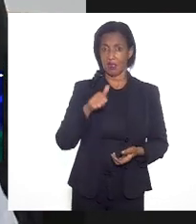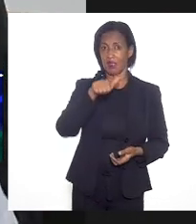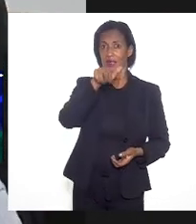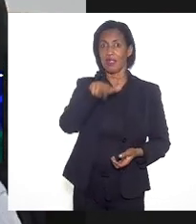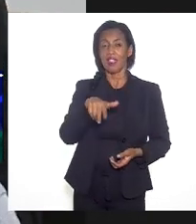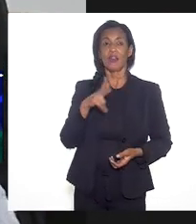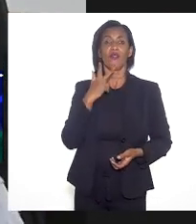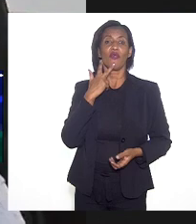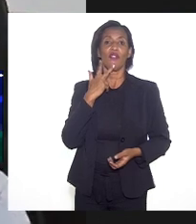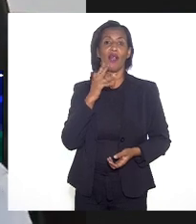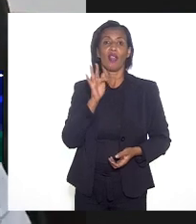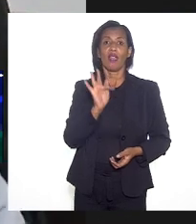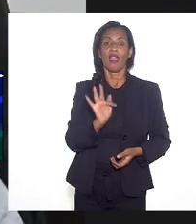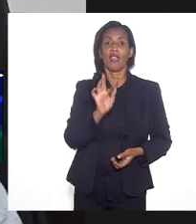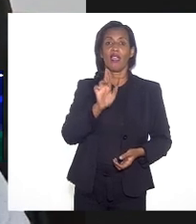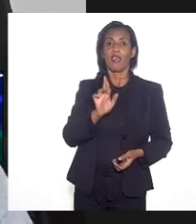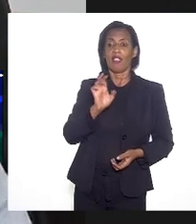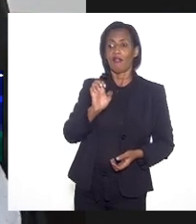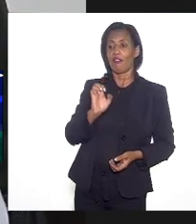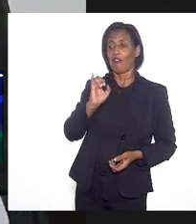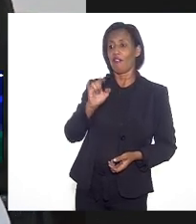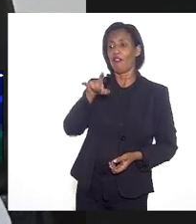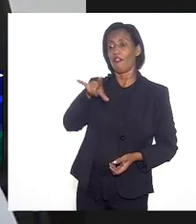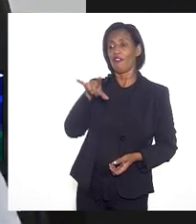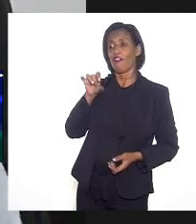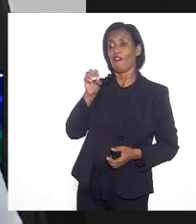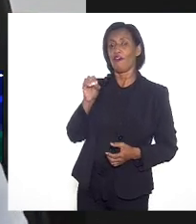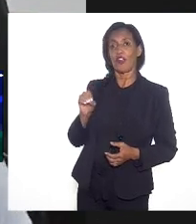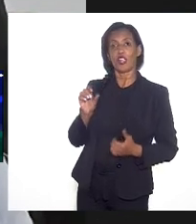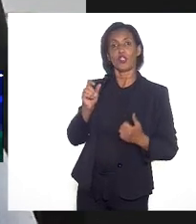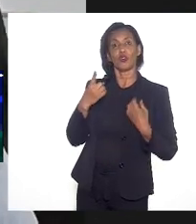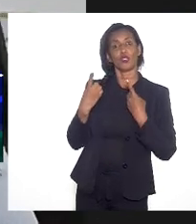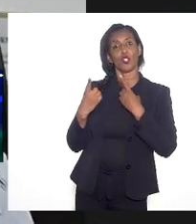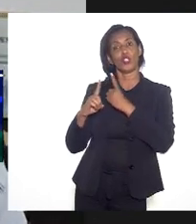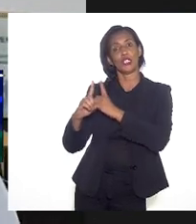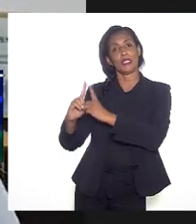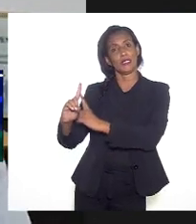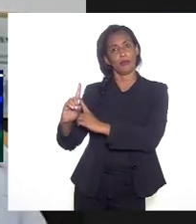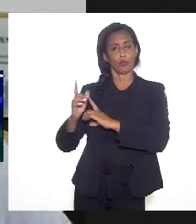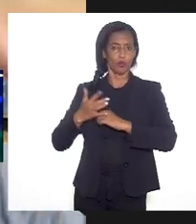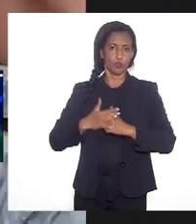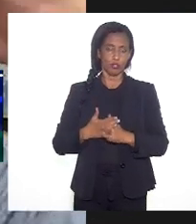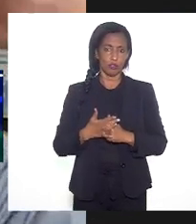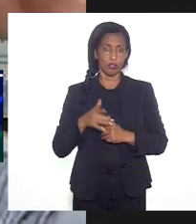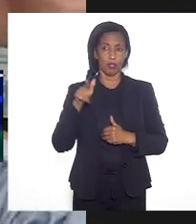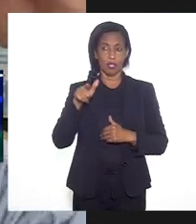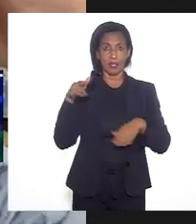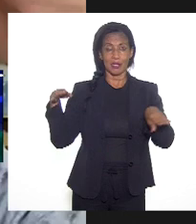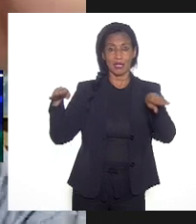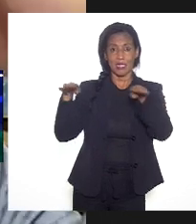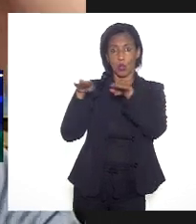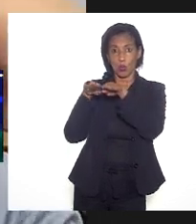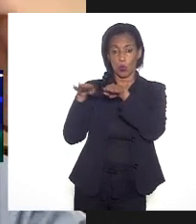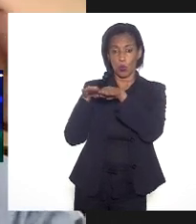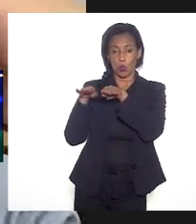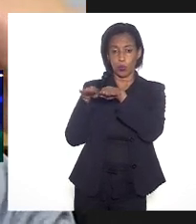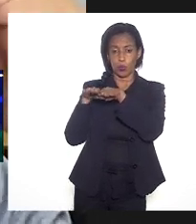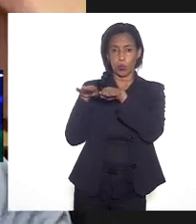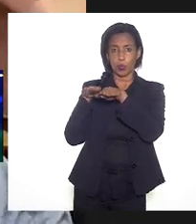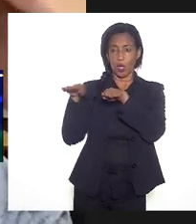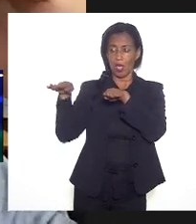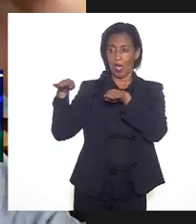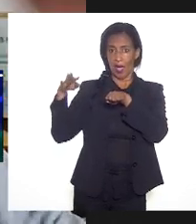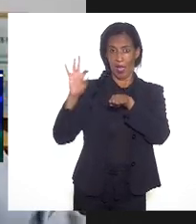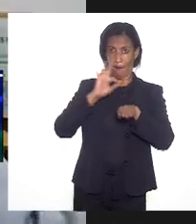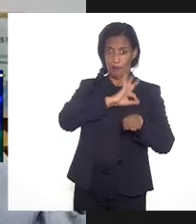Marcelo Freixo e seus camaradas e discípulos. Quem fala isso é ele, que iguala, nivela a